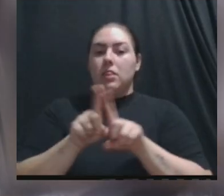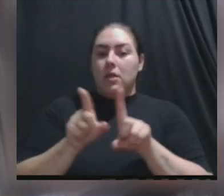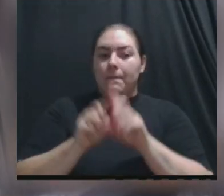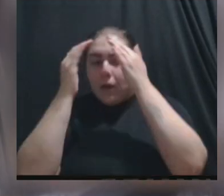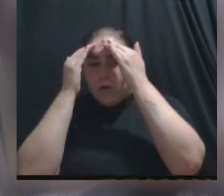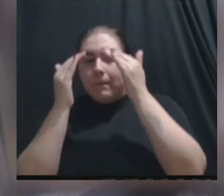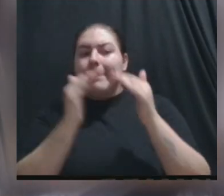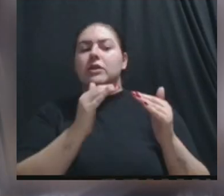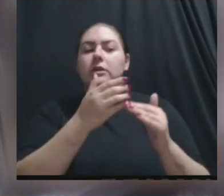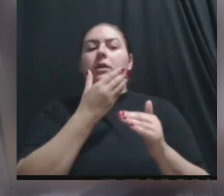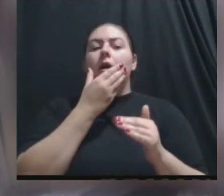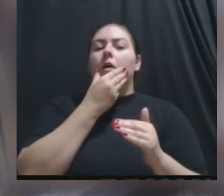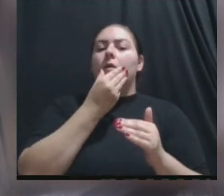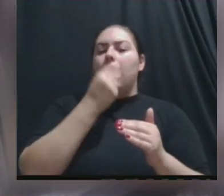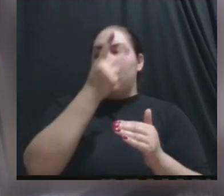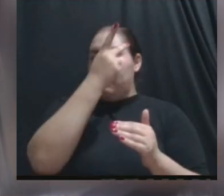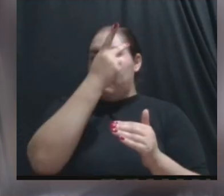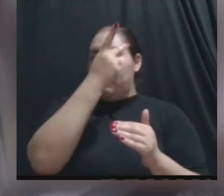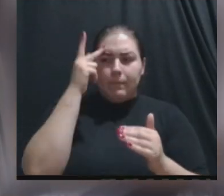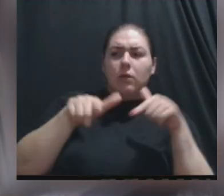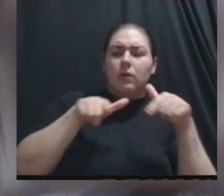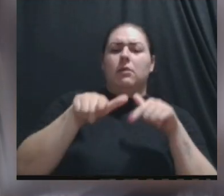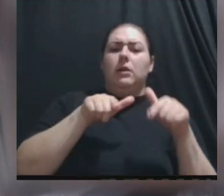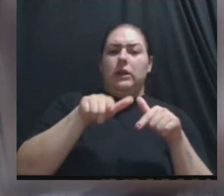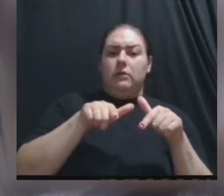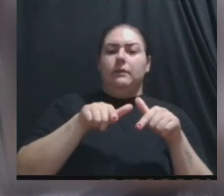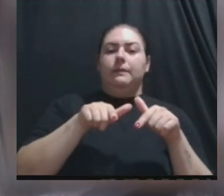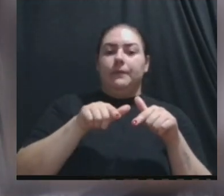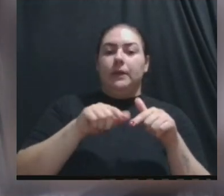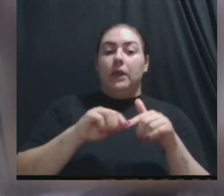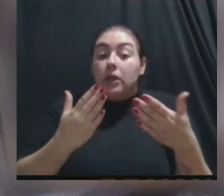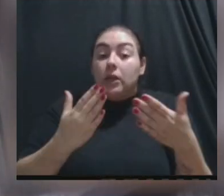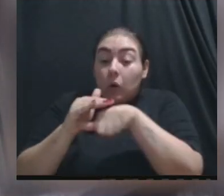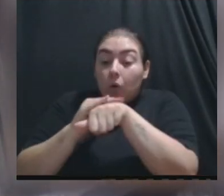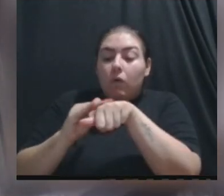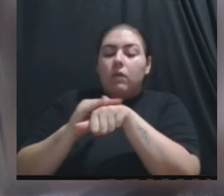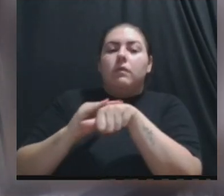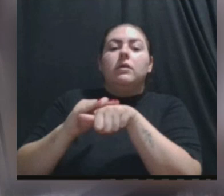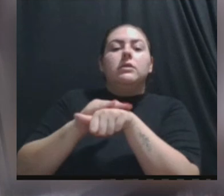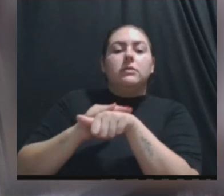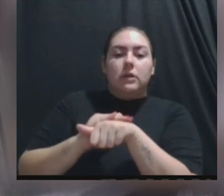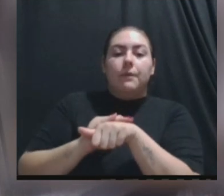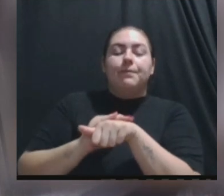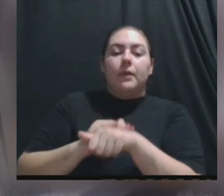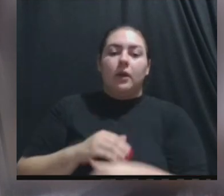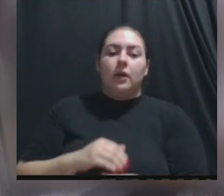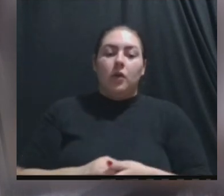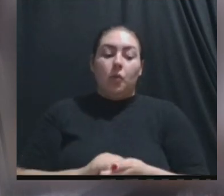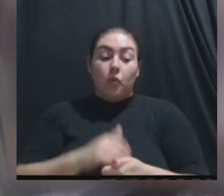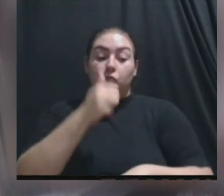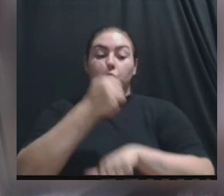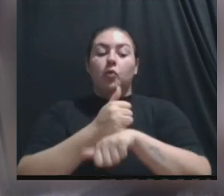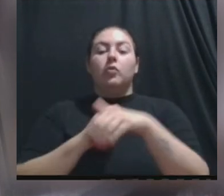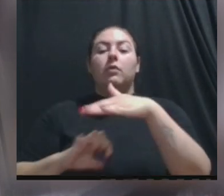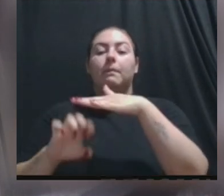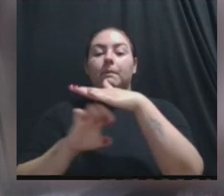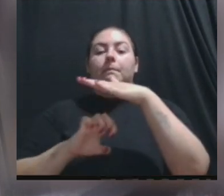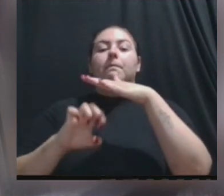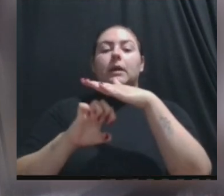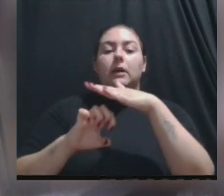mediante conversado justamente com, né, o contratante ali. Também a gente também tem os muçulmanos, né,